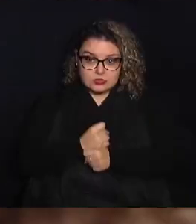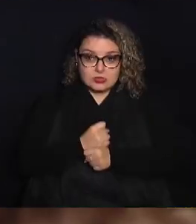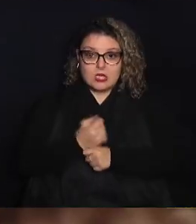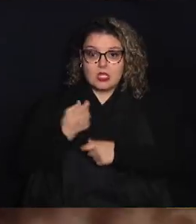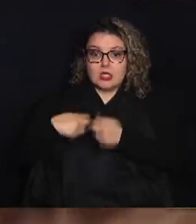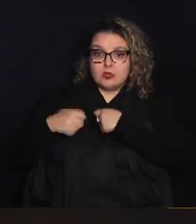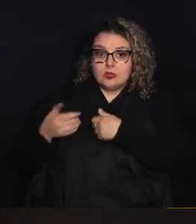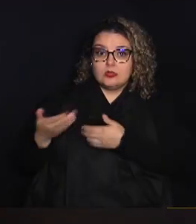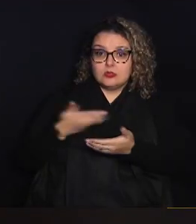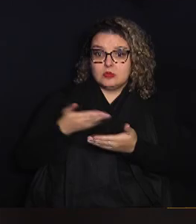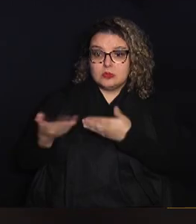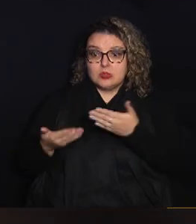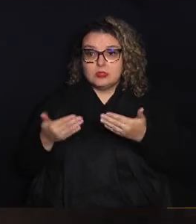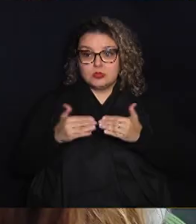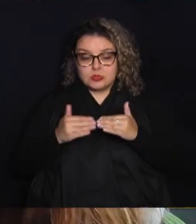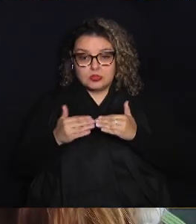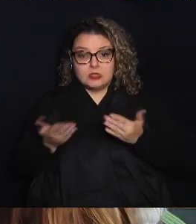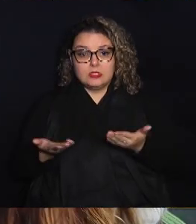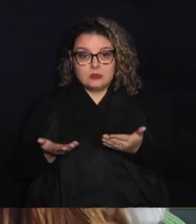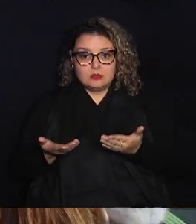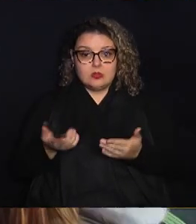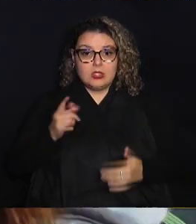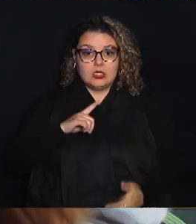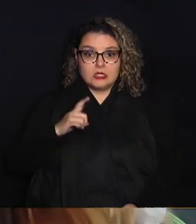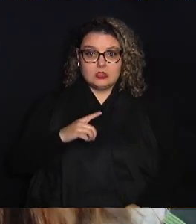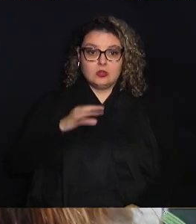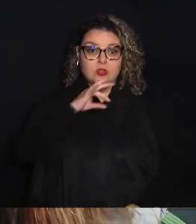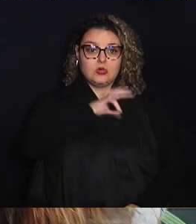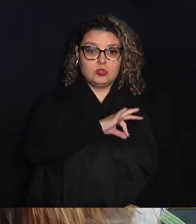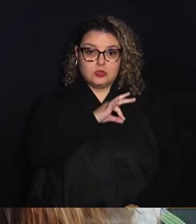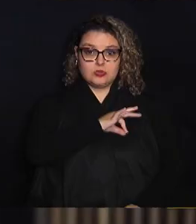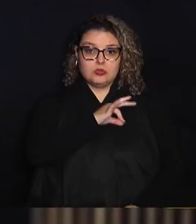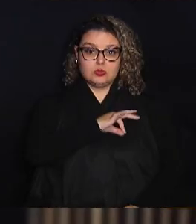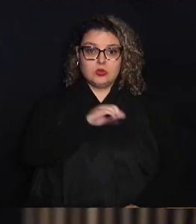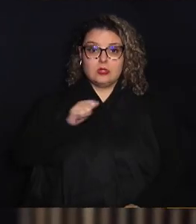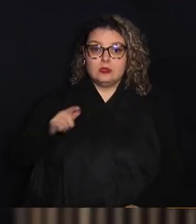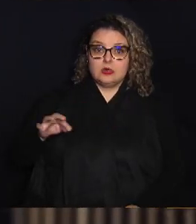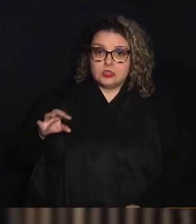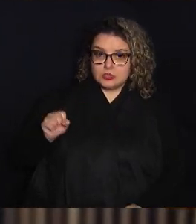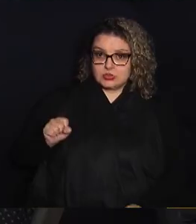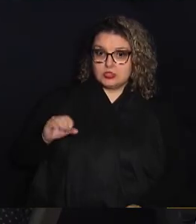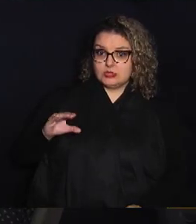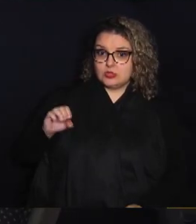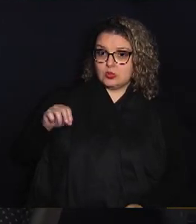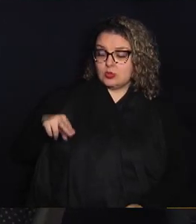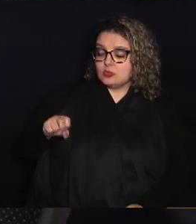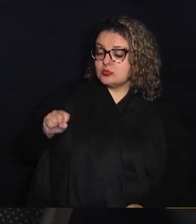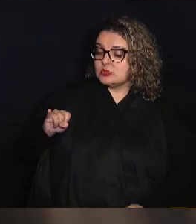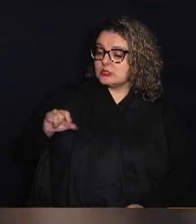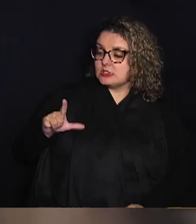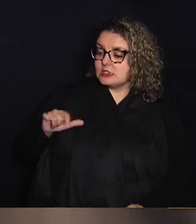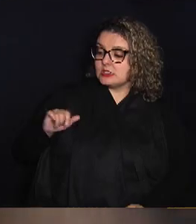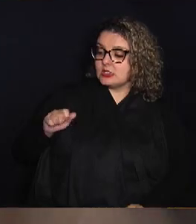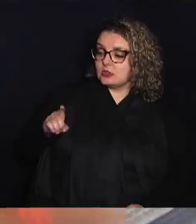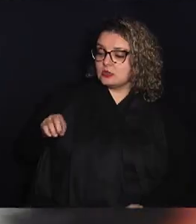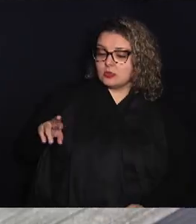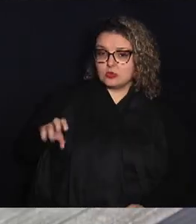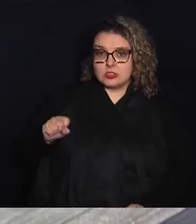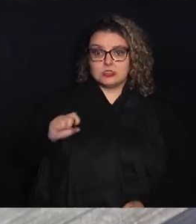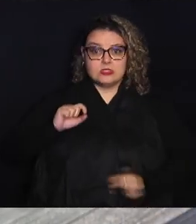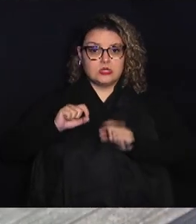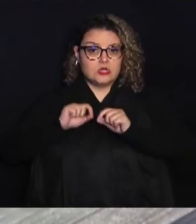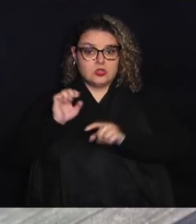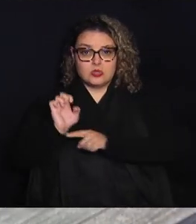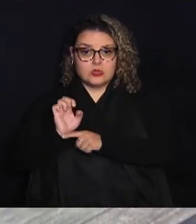por ano através dessa negociação Então seria previsto a remuneração aos agentes conciliadores e o